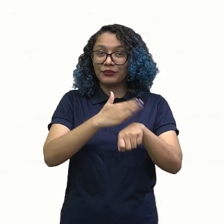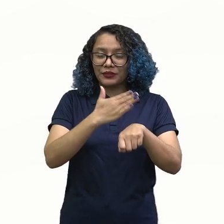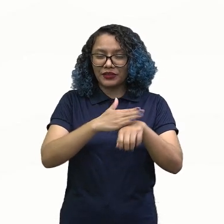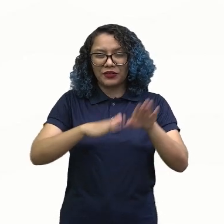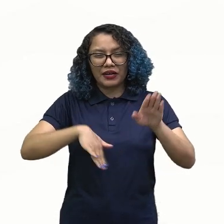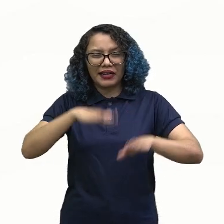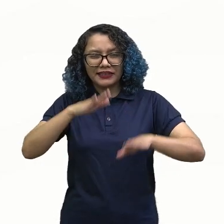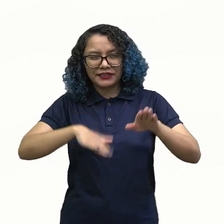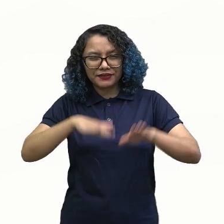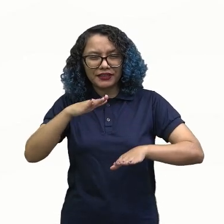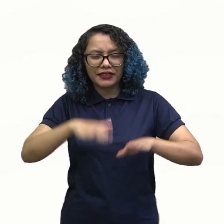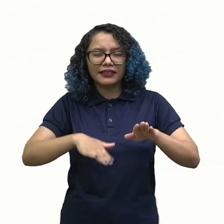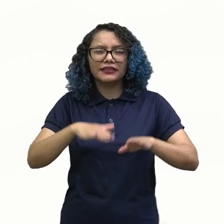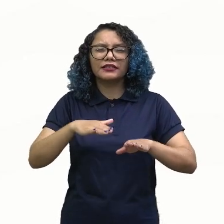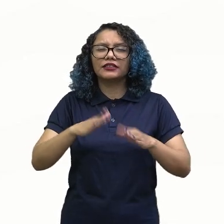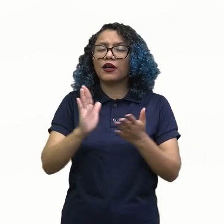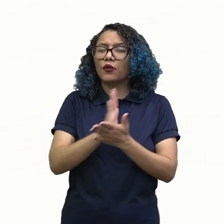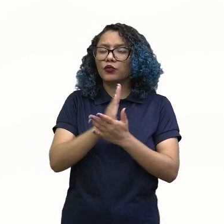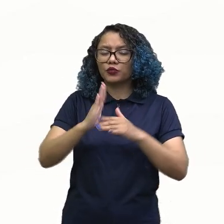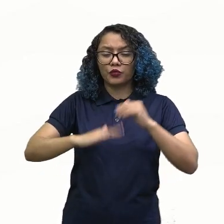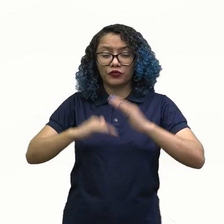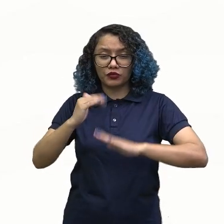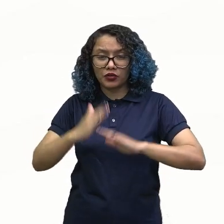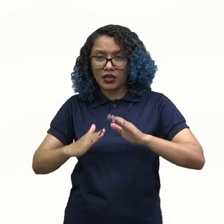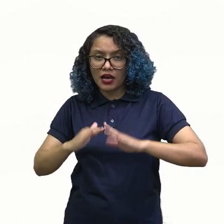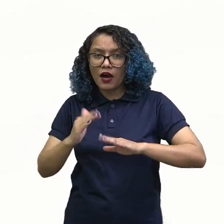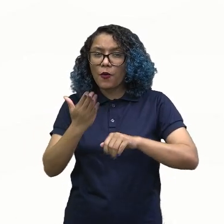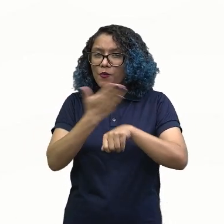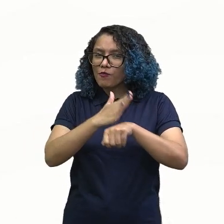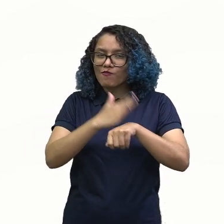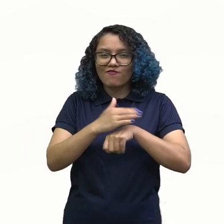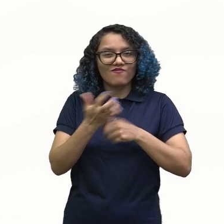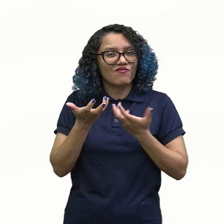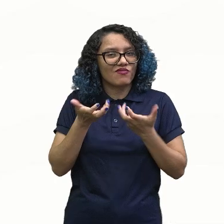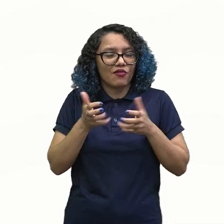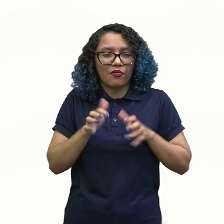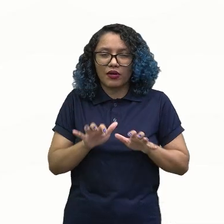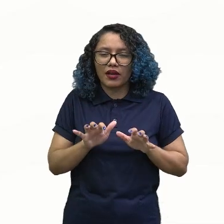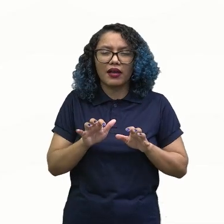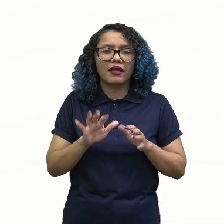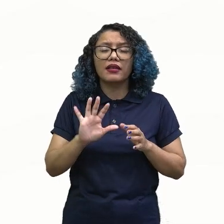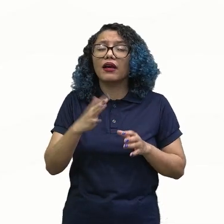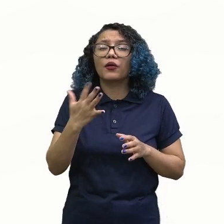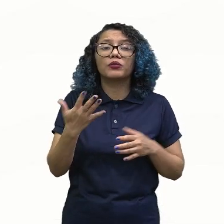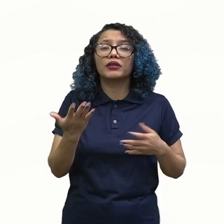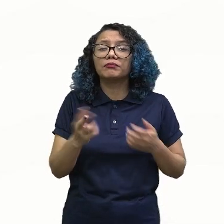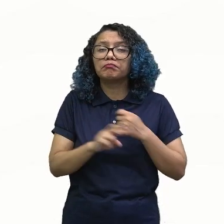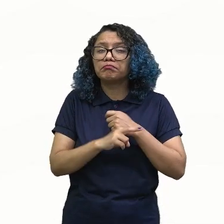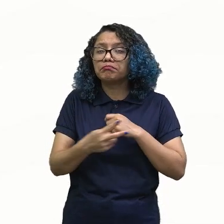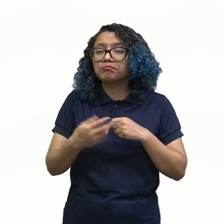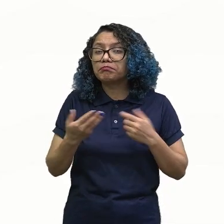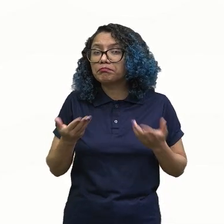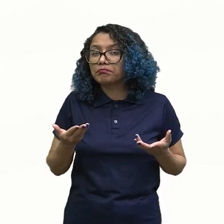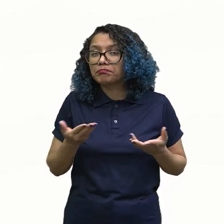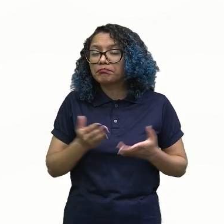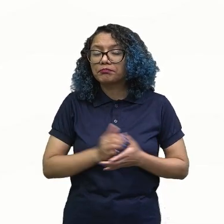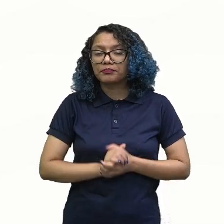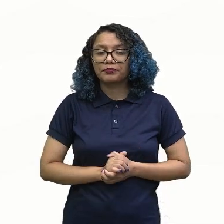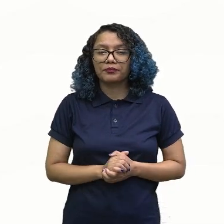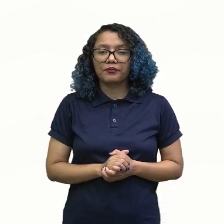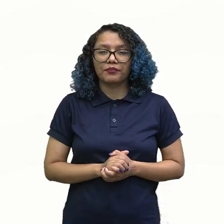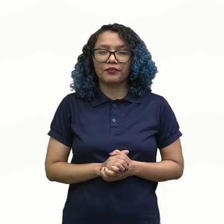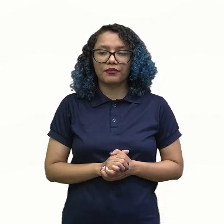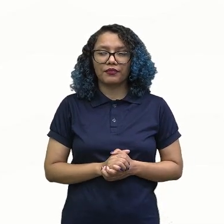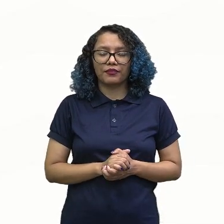vezes temos profissionais que não querem fazer treinamento. Aí, o que acontece? Olha, quando